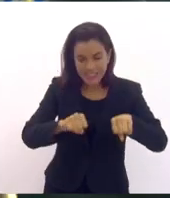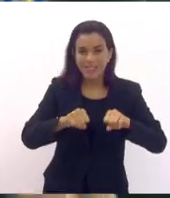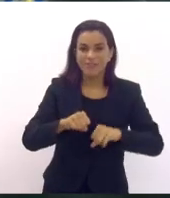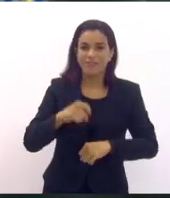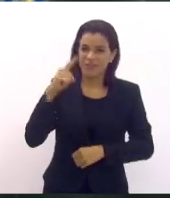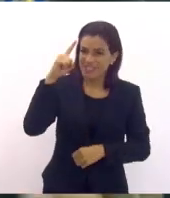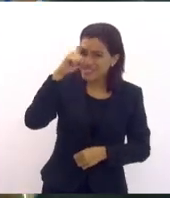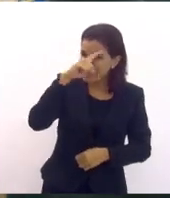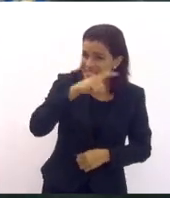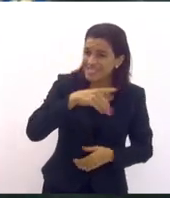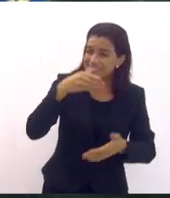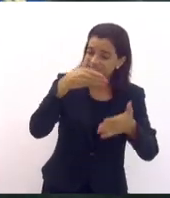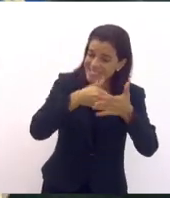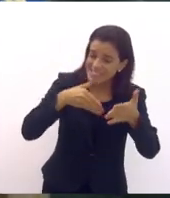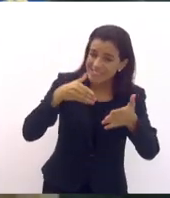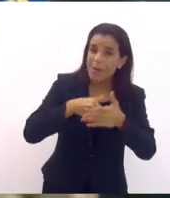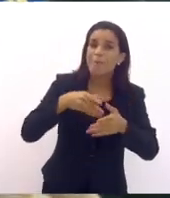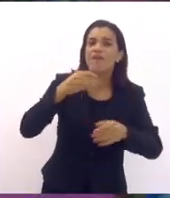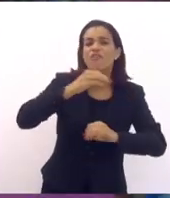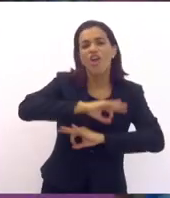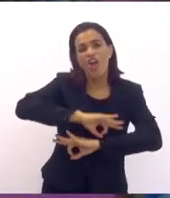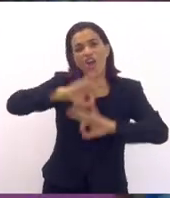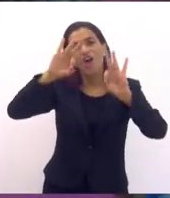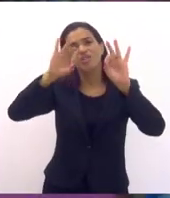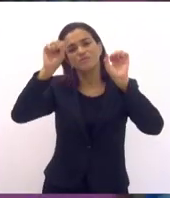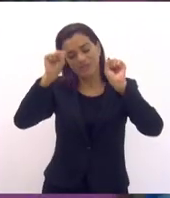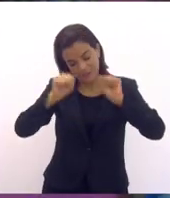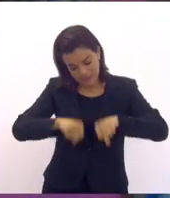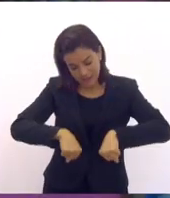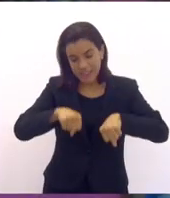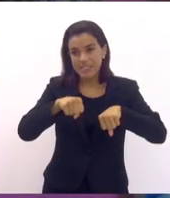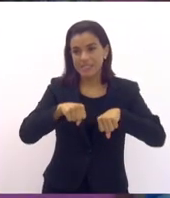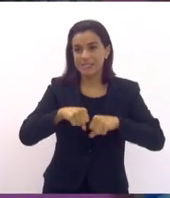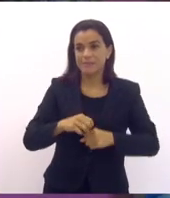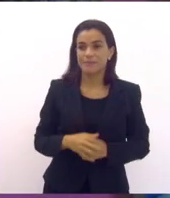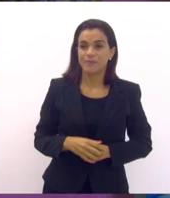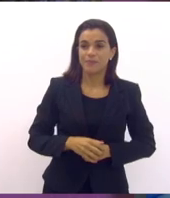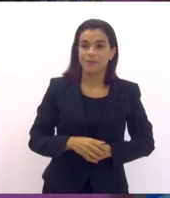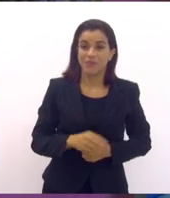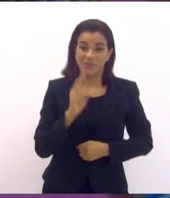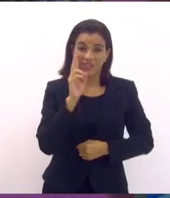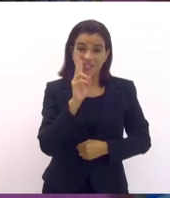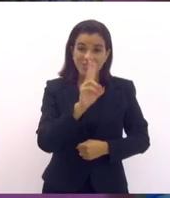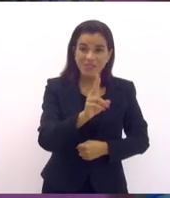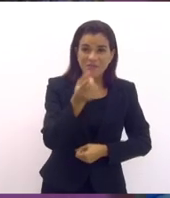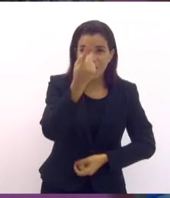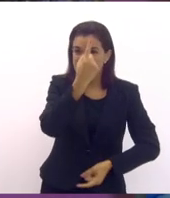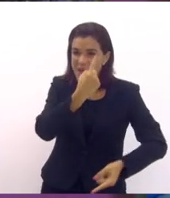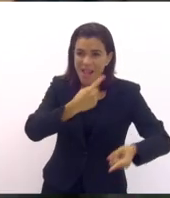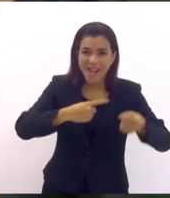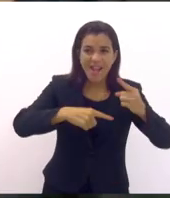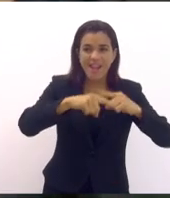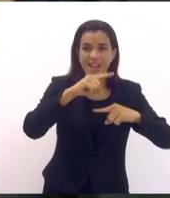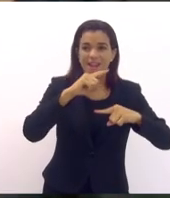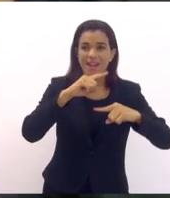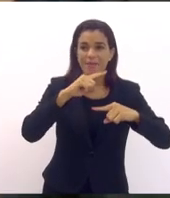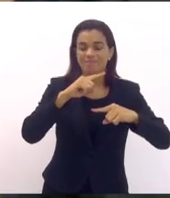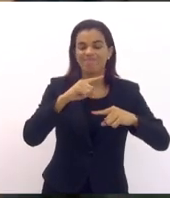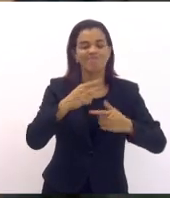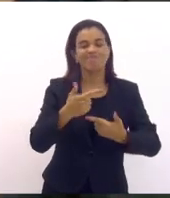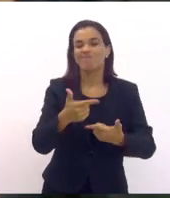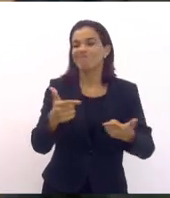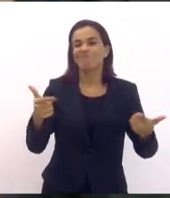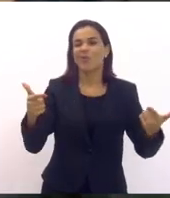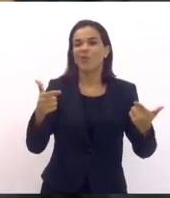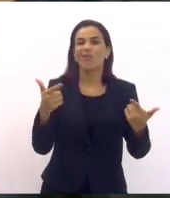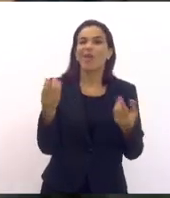foi difícil mas valeu gente porque quando a gente vê o resultado isso aí não vai